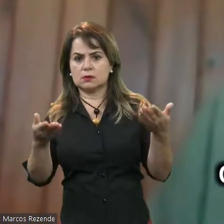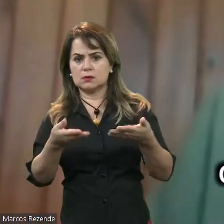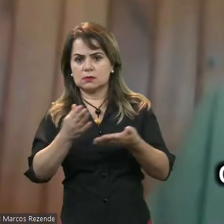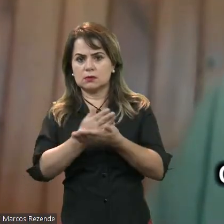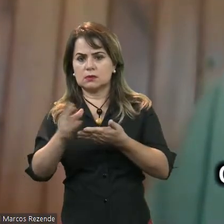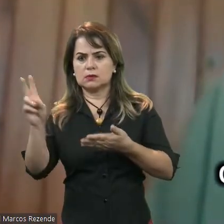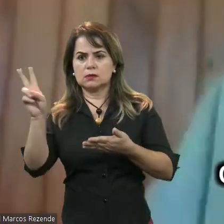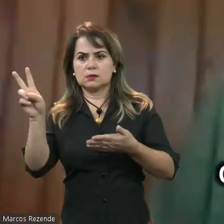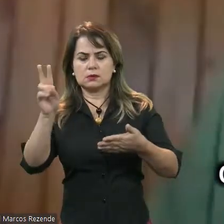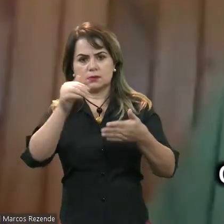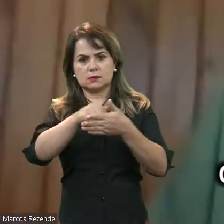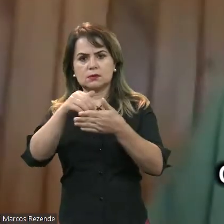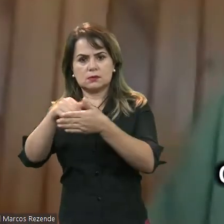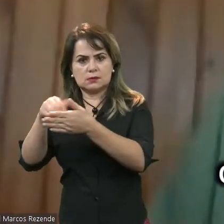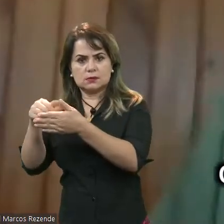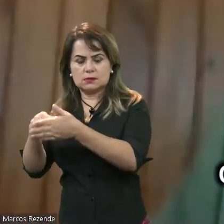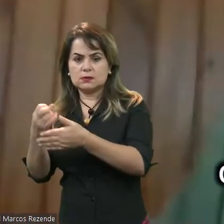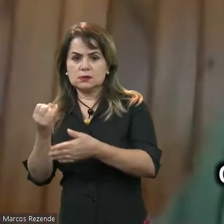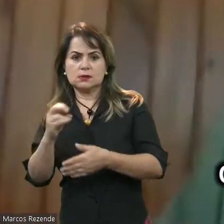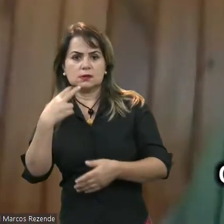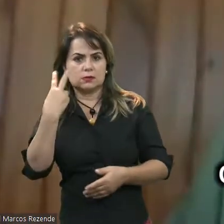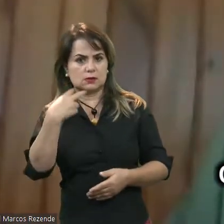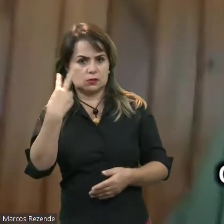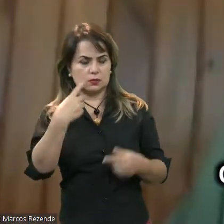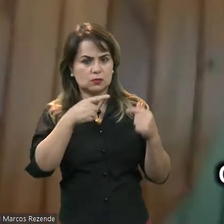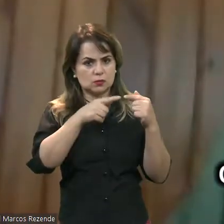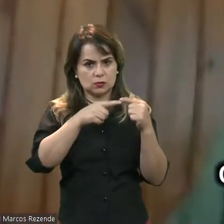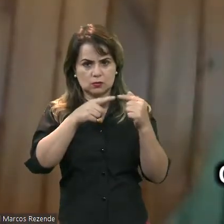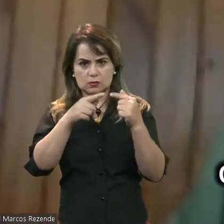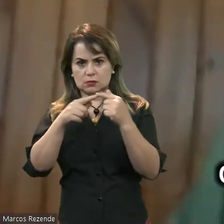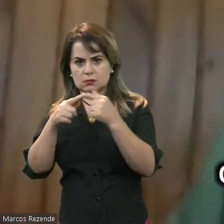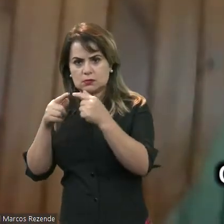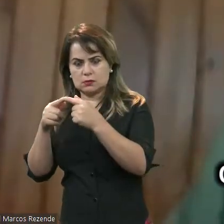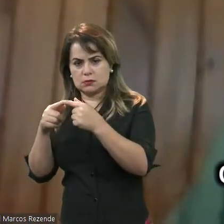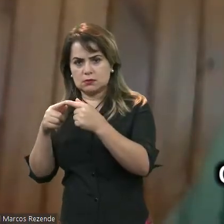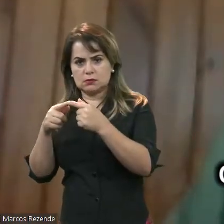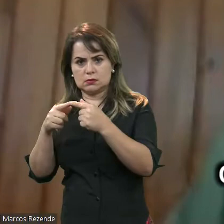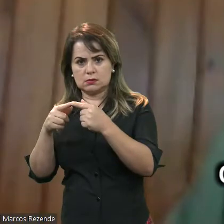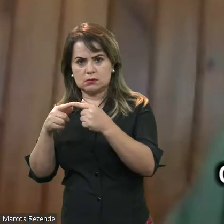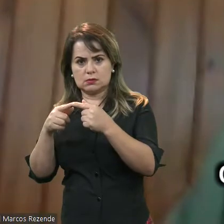votação. Os vereadores que estiverem de acordo,